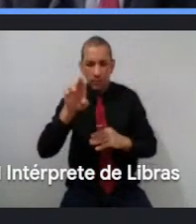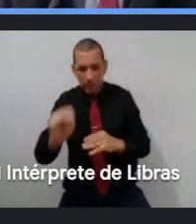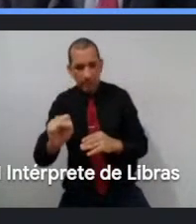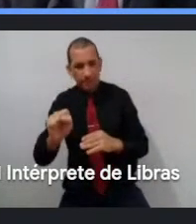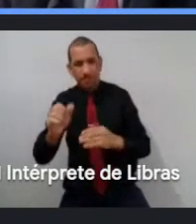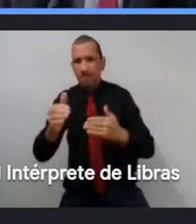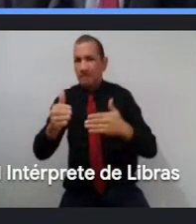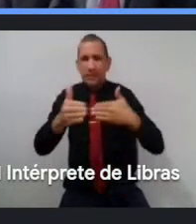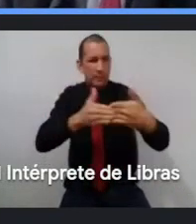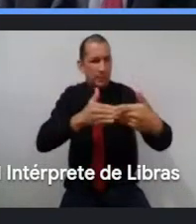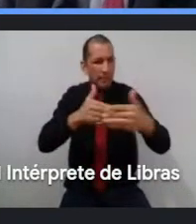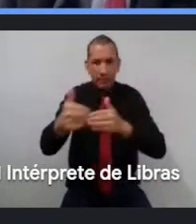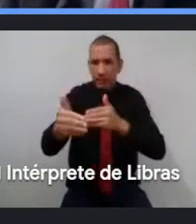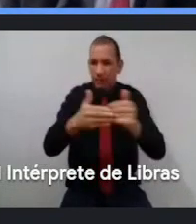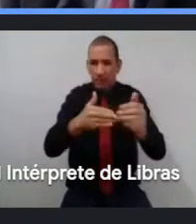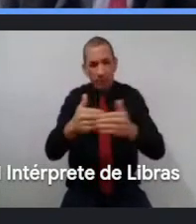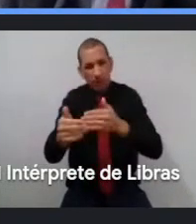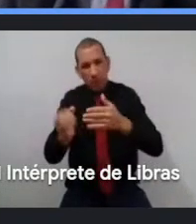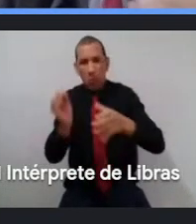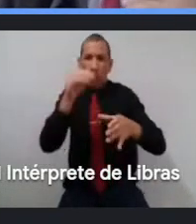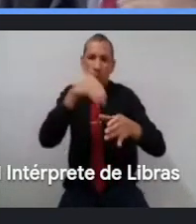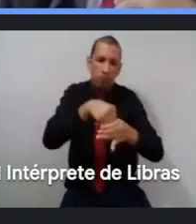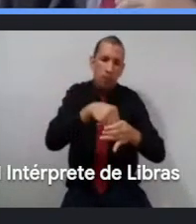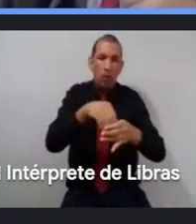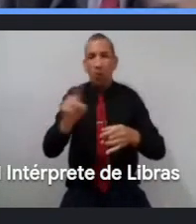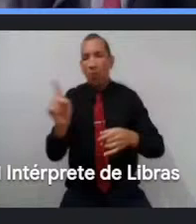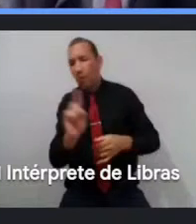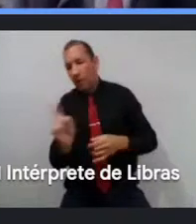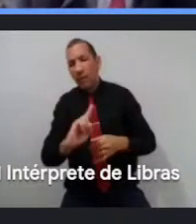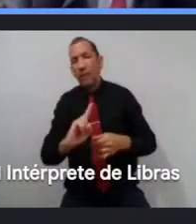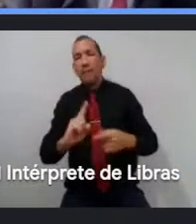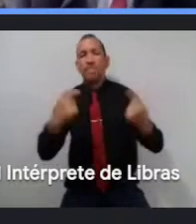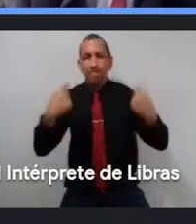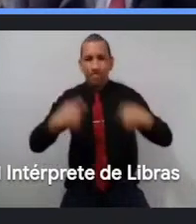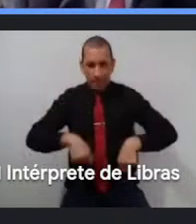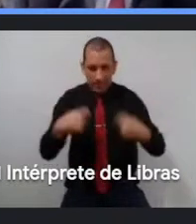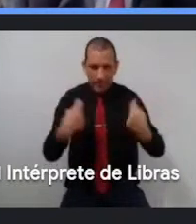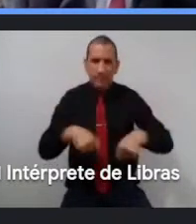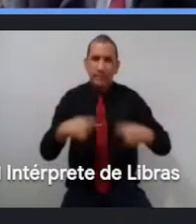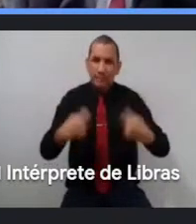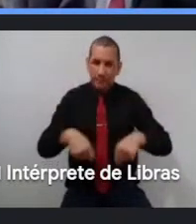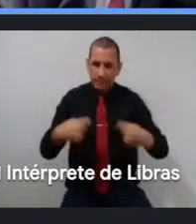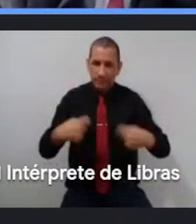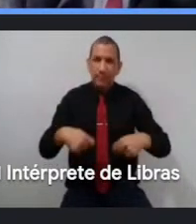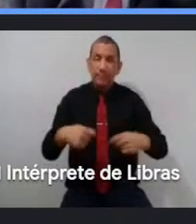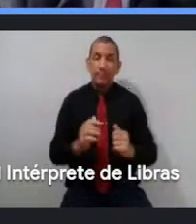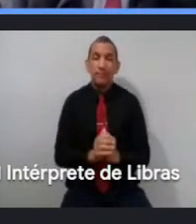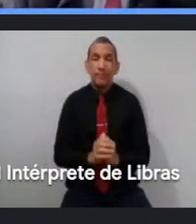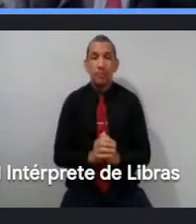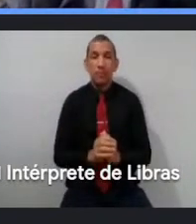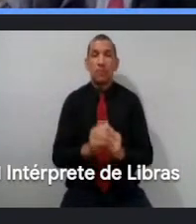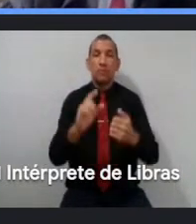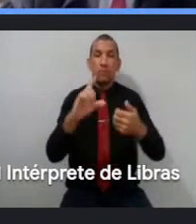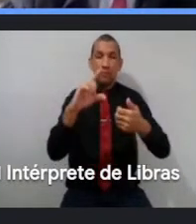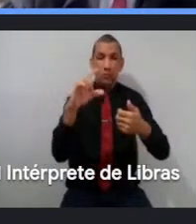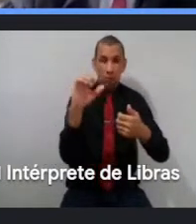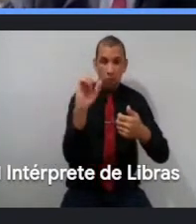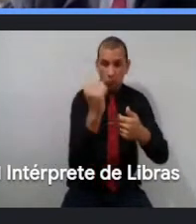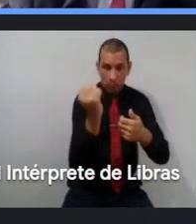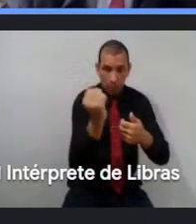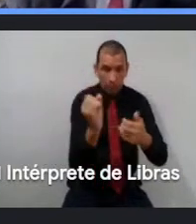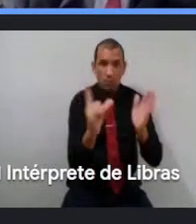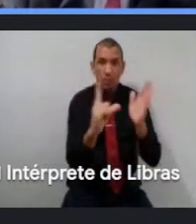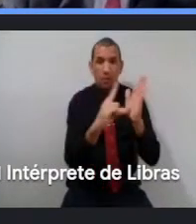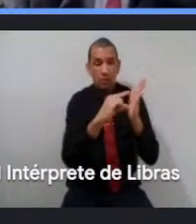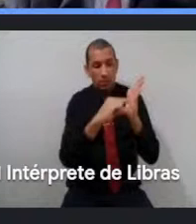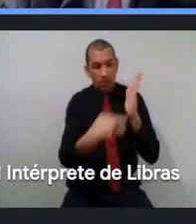mente de participar o novas eleições No meu modo de ver aí o artigo 8º dessa mesma